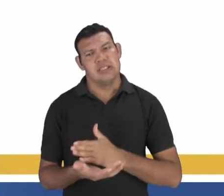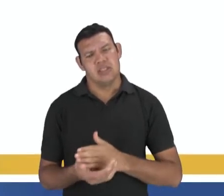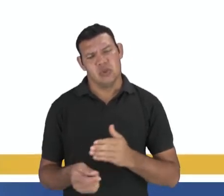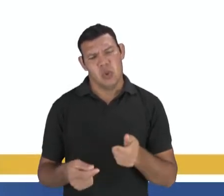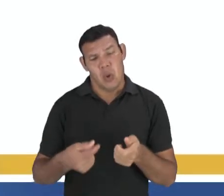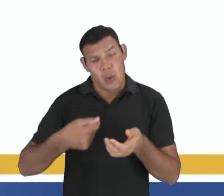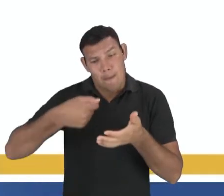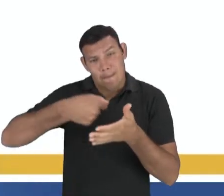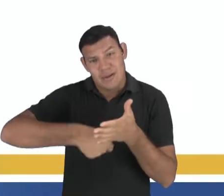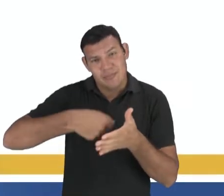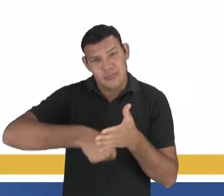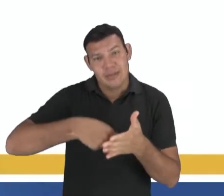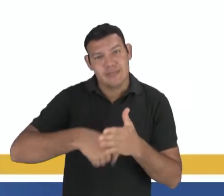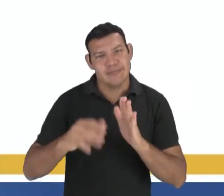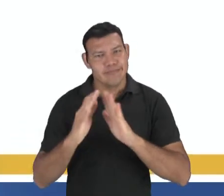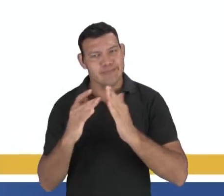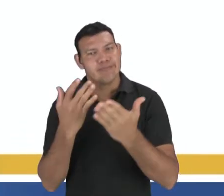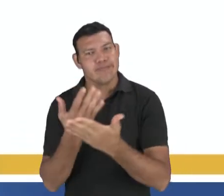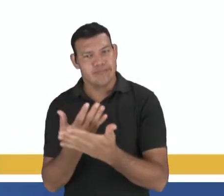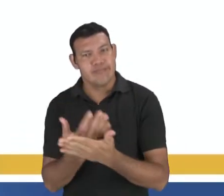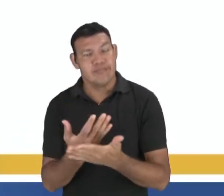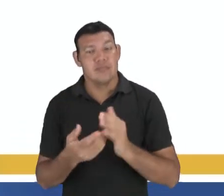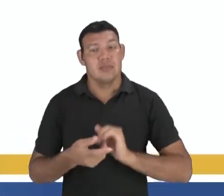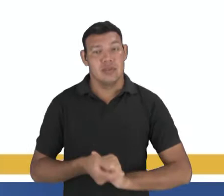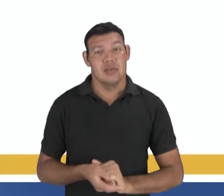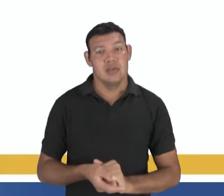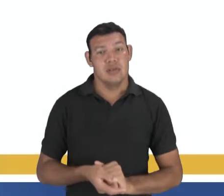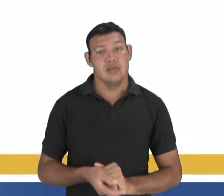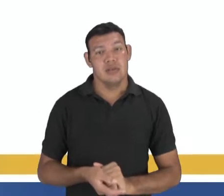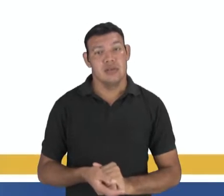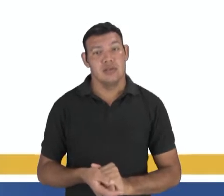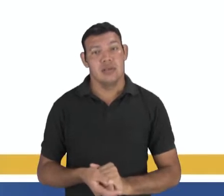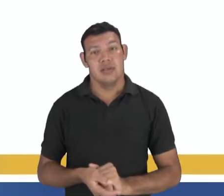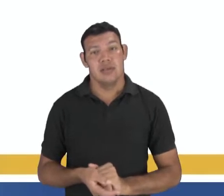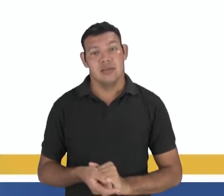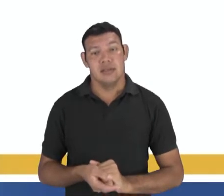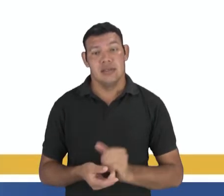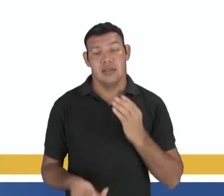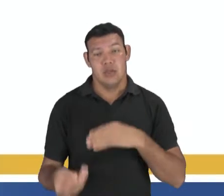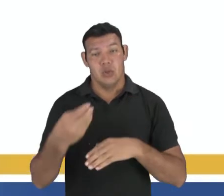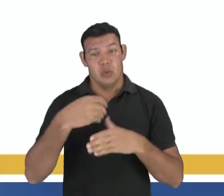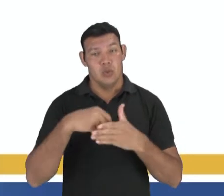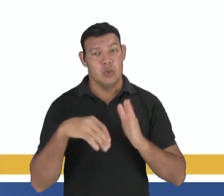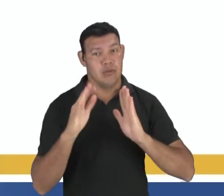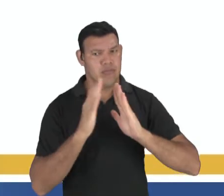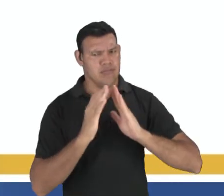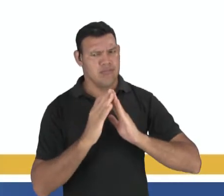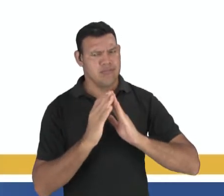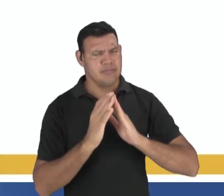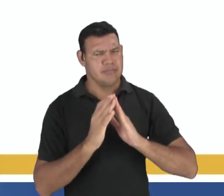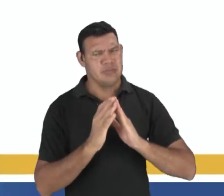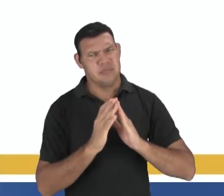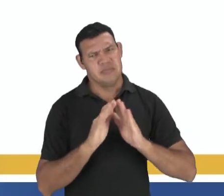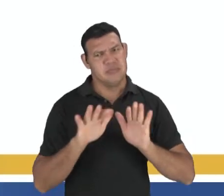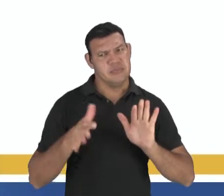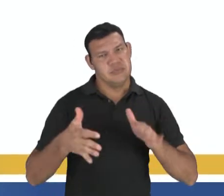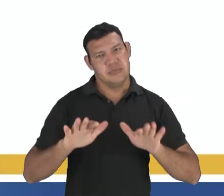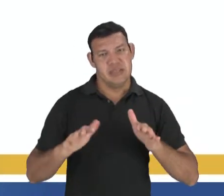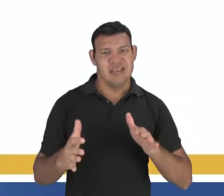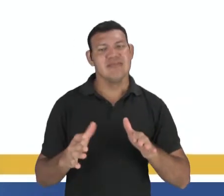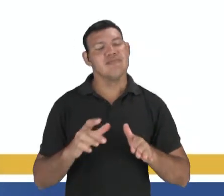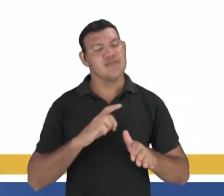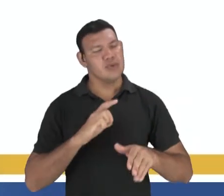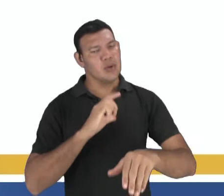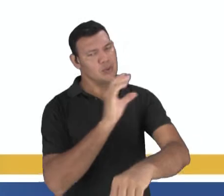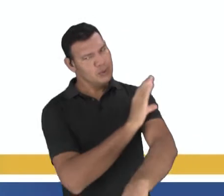a obrigatoriedade das escolas, pois, por exemplo, dentro de casa, com raras exceções, esse